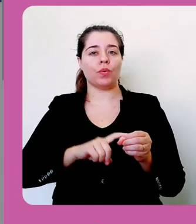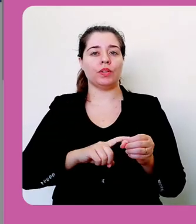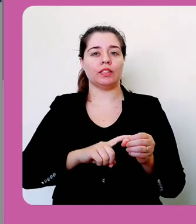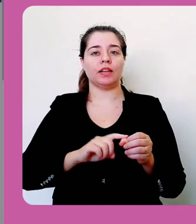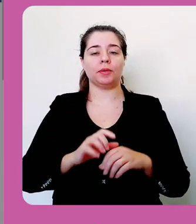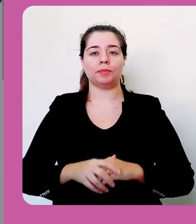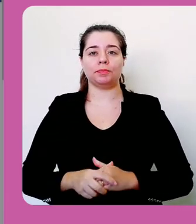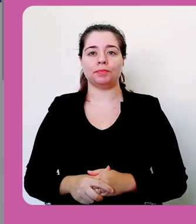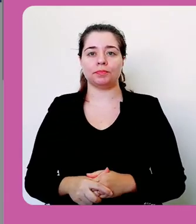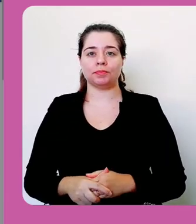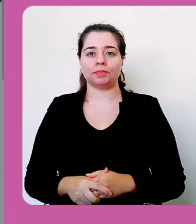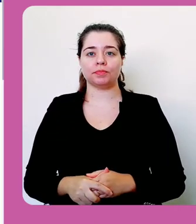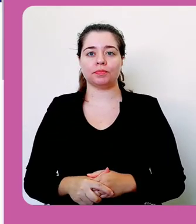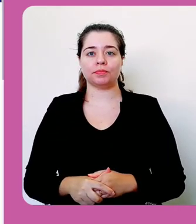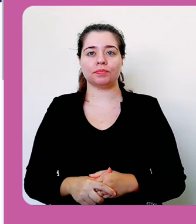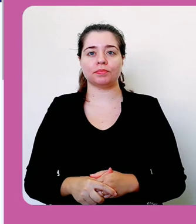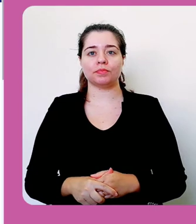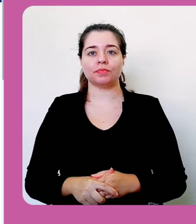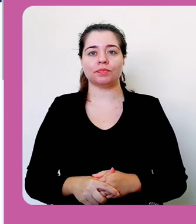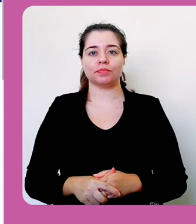num outro curso,